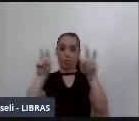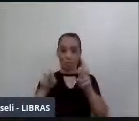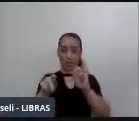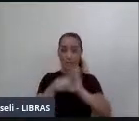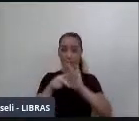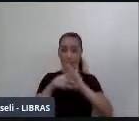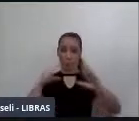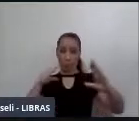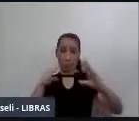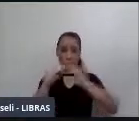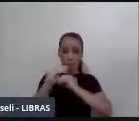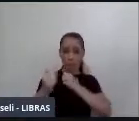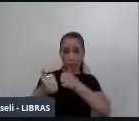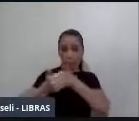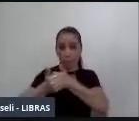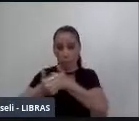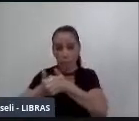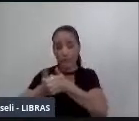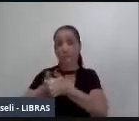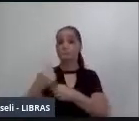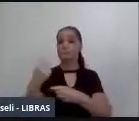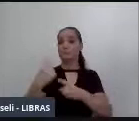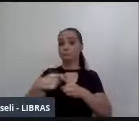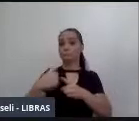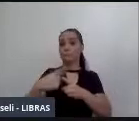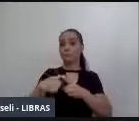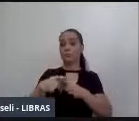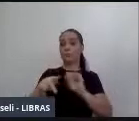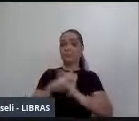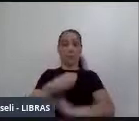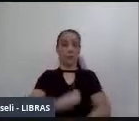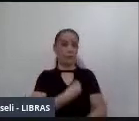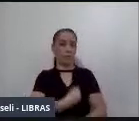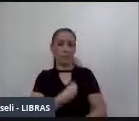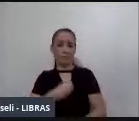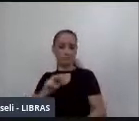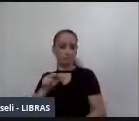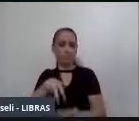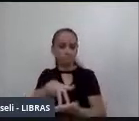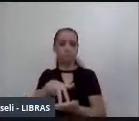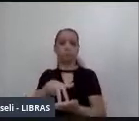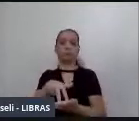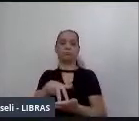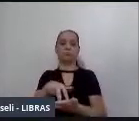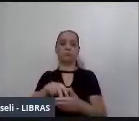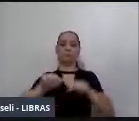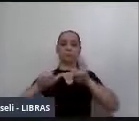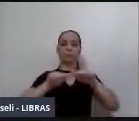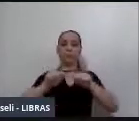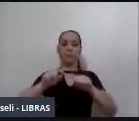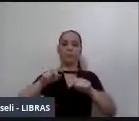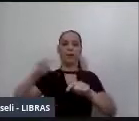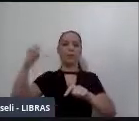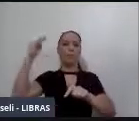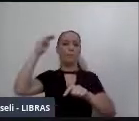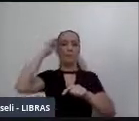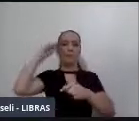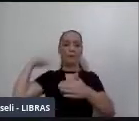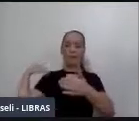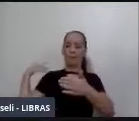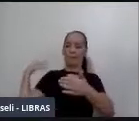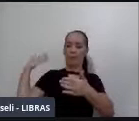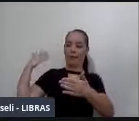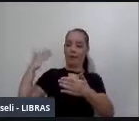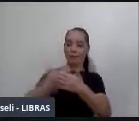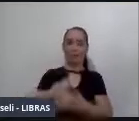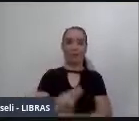refúgio, eu considero por uma questão existencial. Eu trabalho com memórias e trajetórias de vida. E